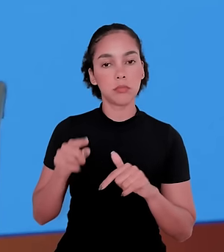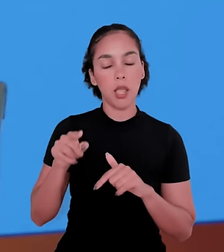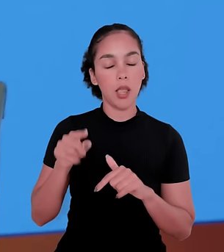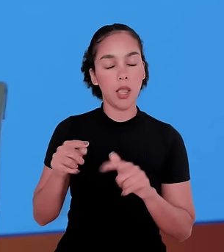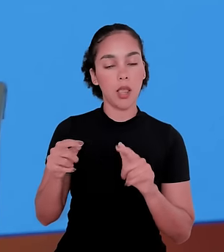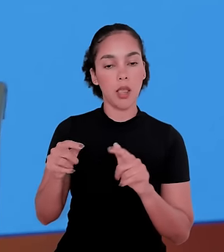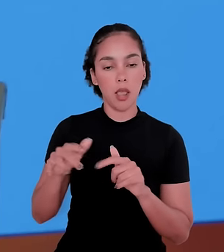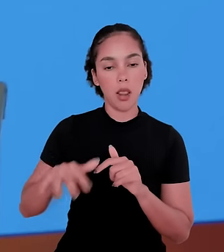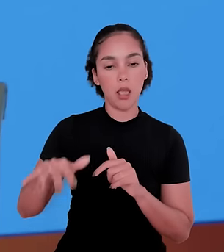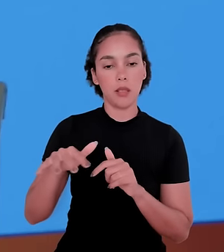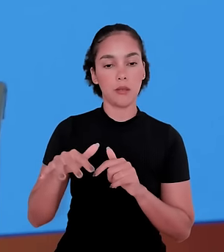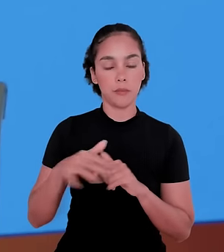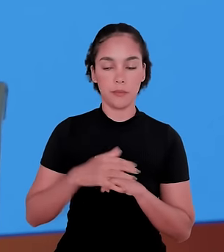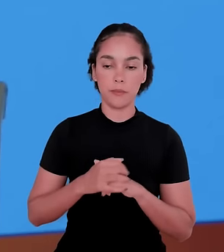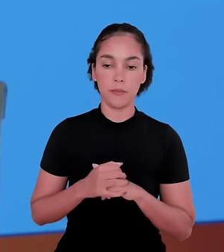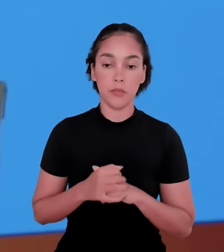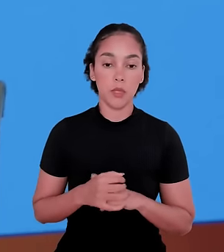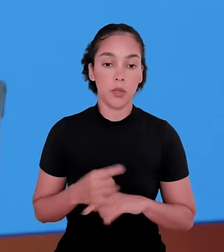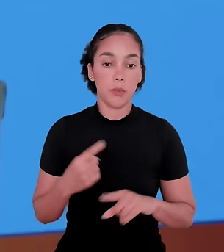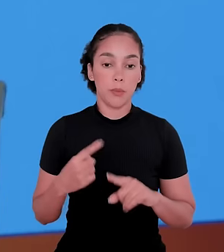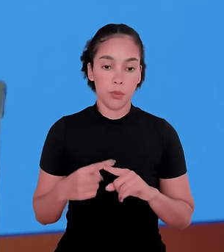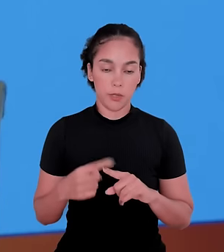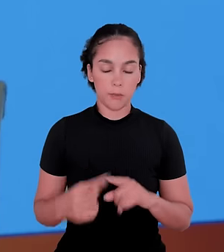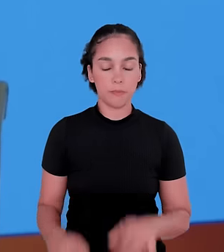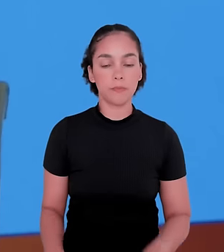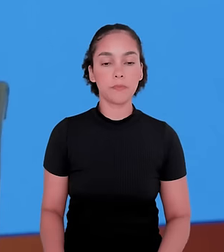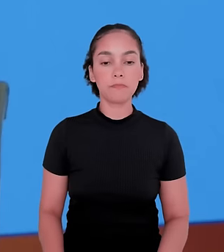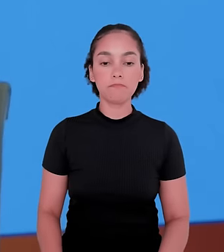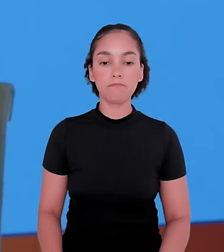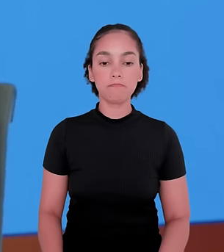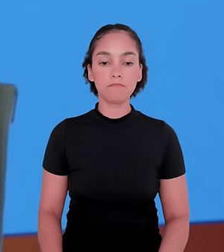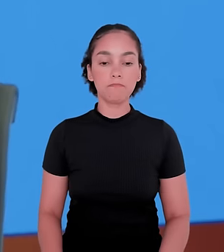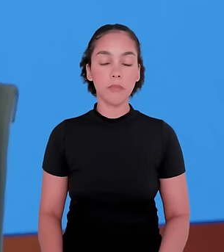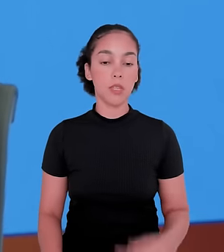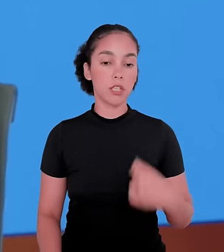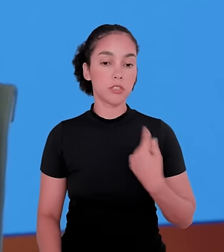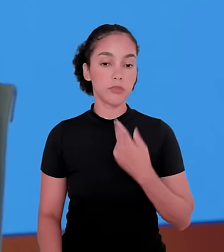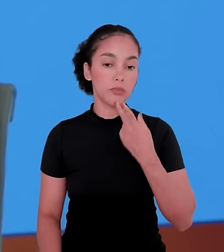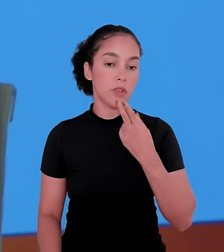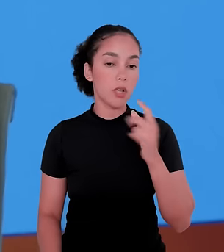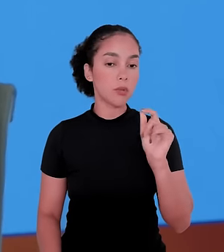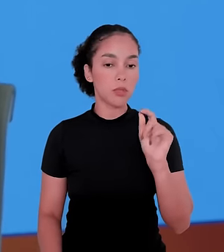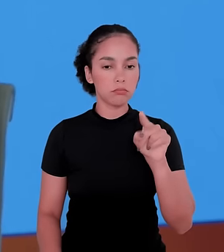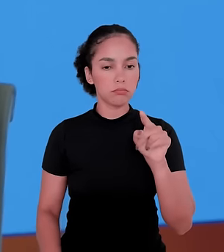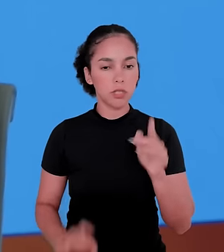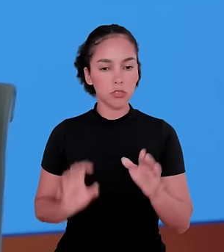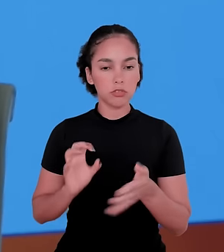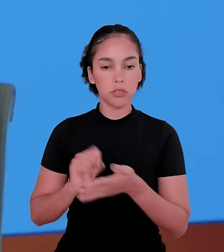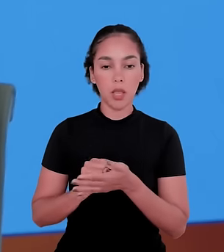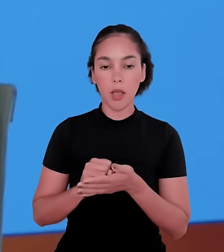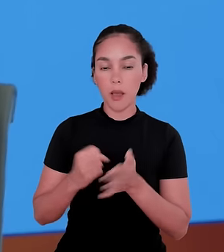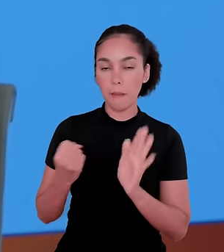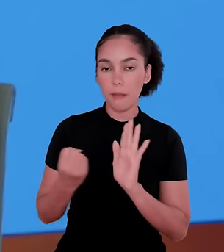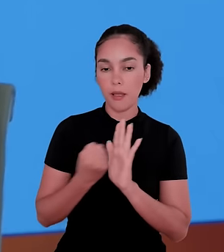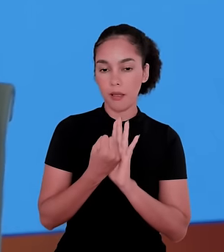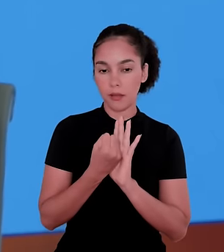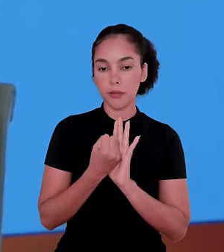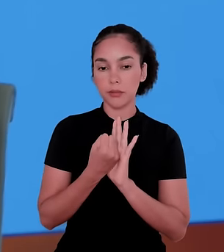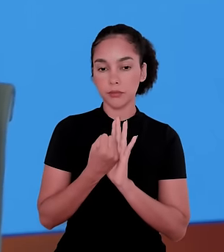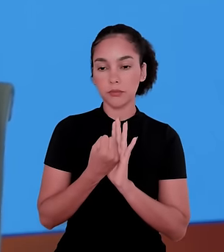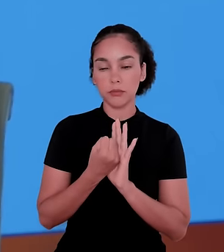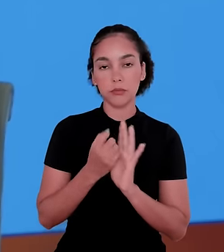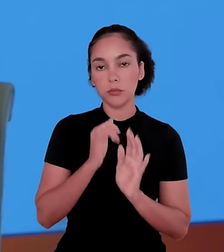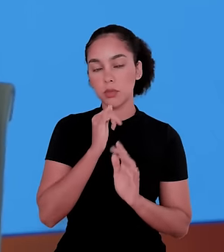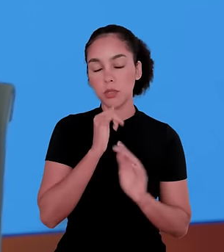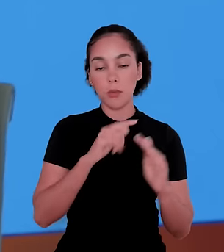capacidade de trabalhar naquela atividade por quê Eh que que a gente fala se você vai registrar uma marca para uma